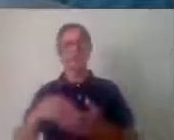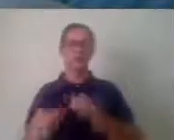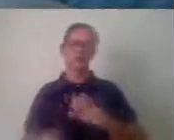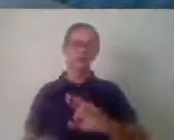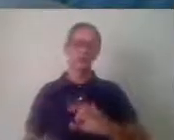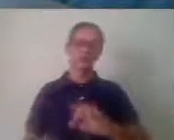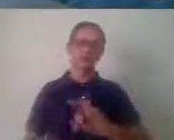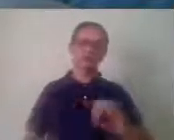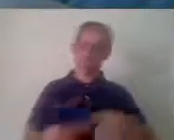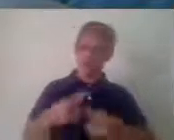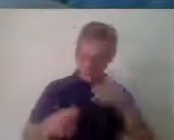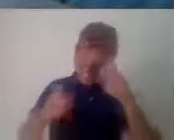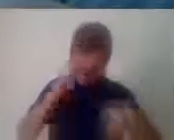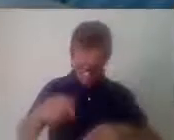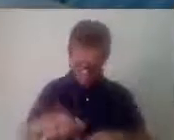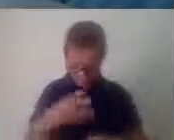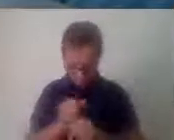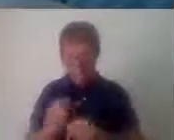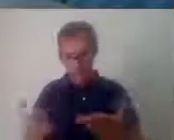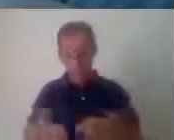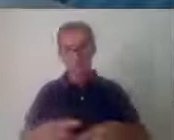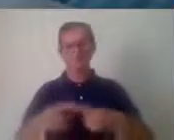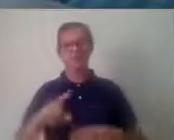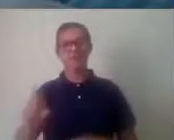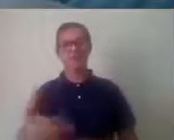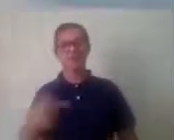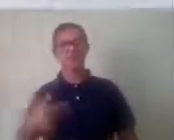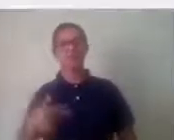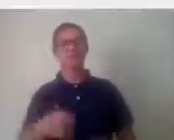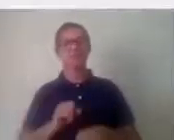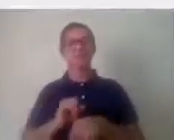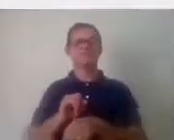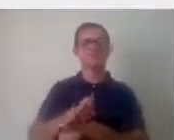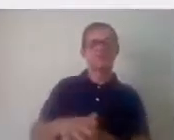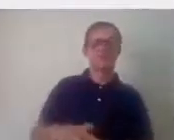porque essa é a ideia. Vamos calcular as outras derivadas de segunda ordem, acompanhe.